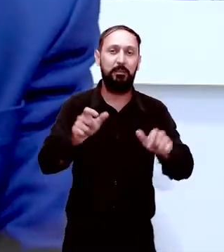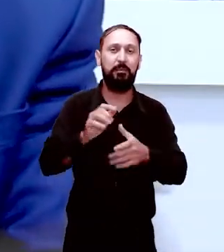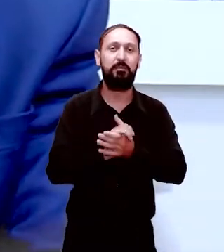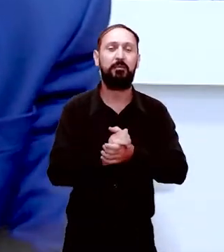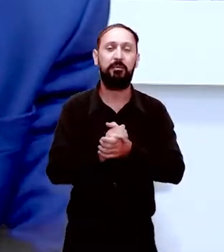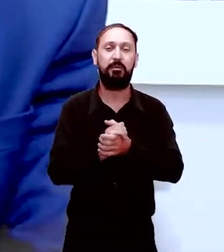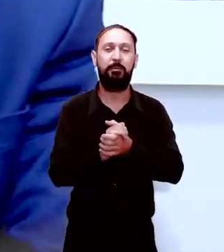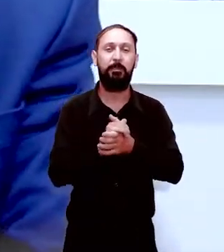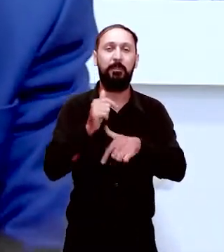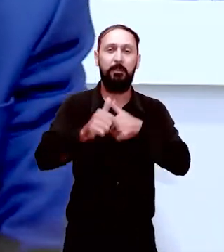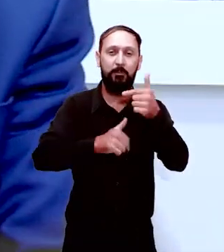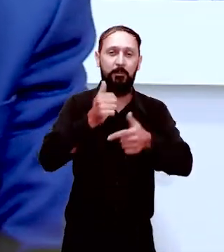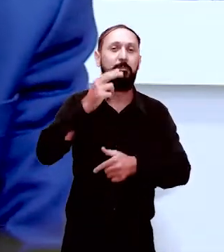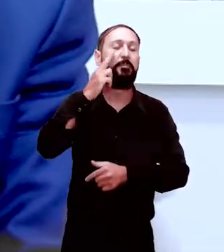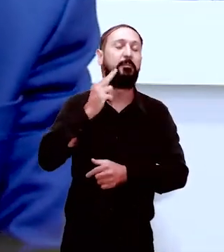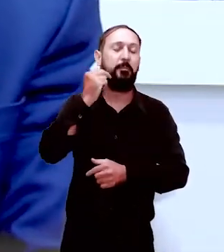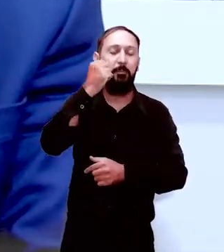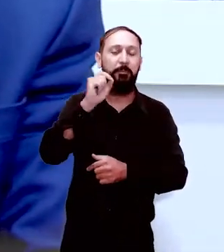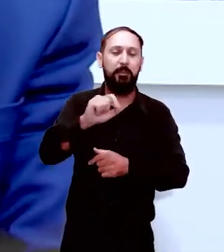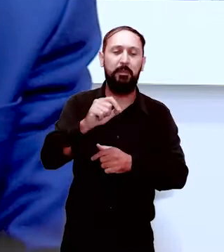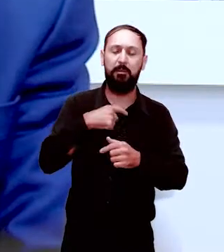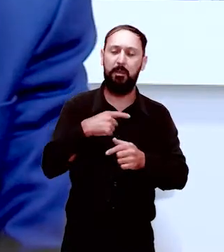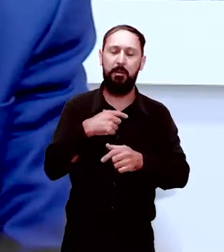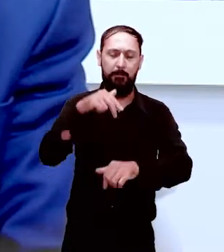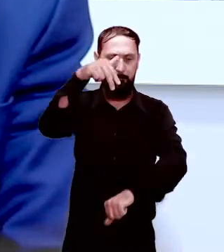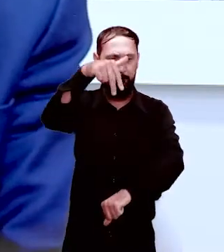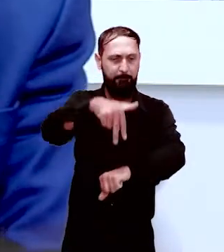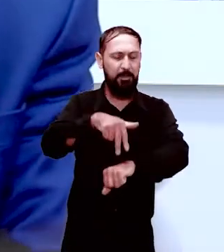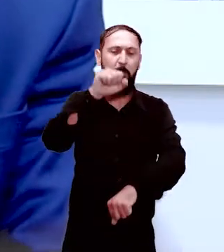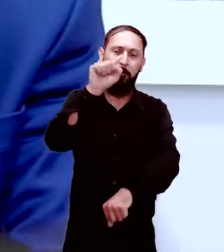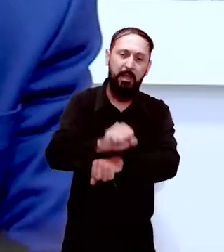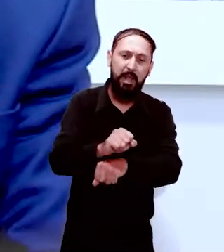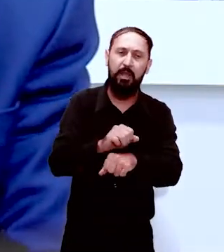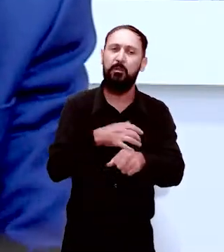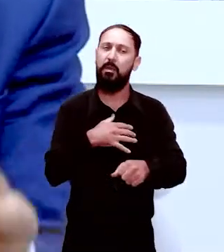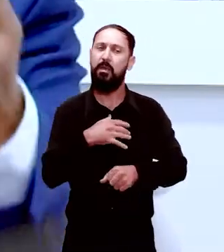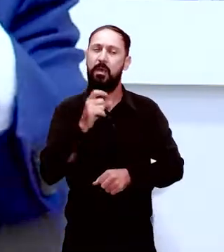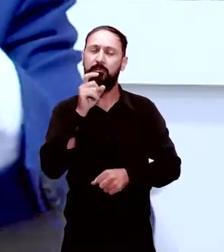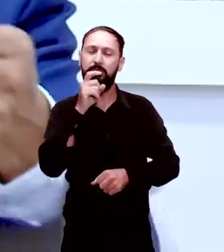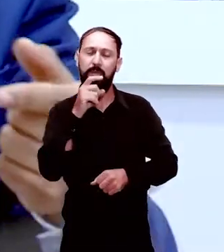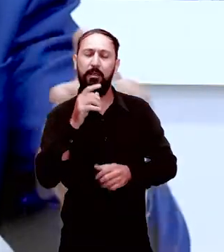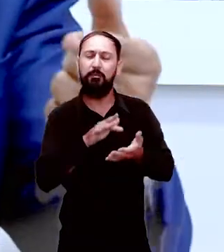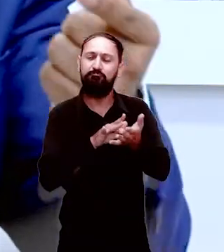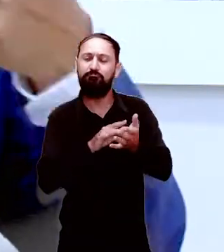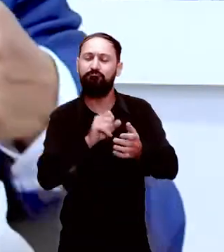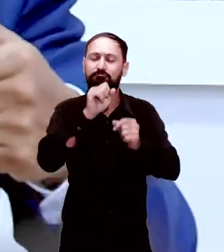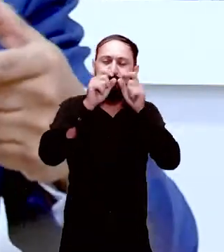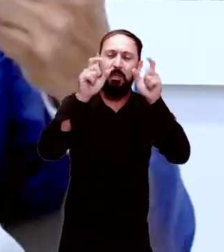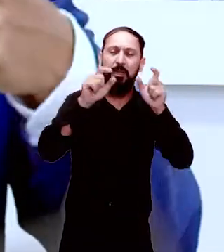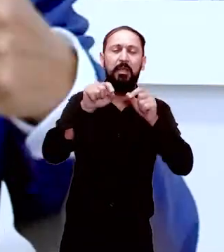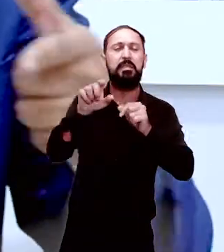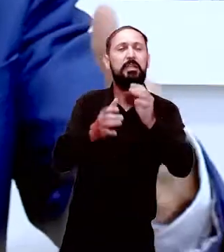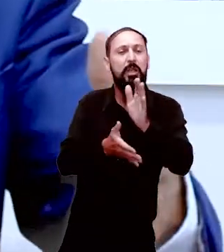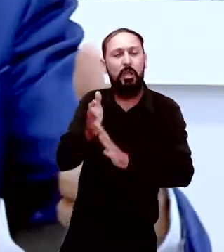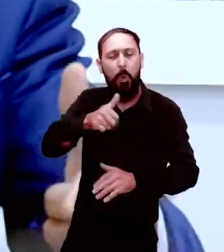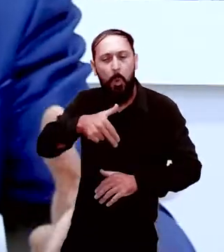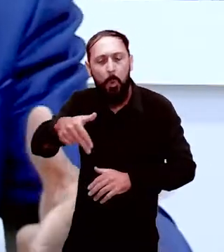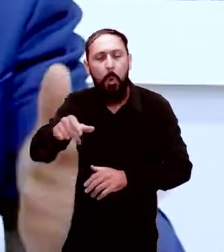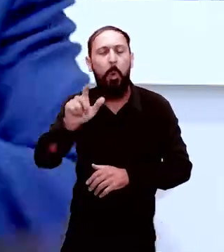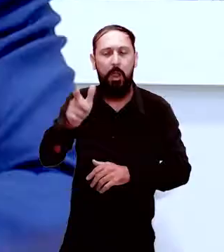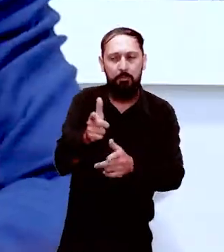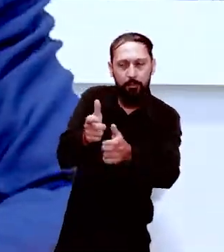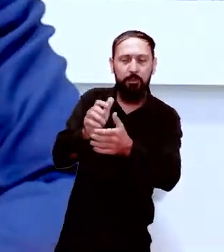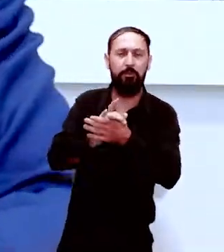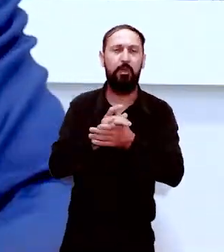essa, serviço de preto, preto parado é suspeito, correndo é ladrão. Nas academias da segurança pública, a gente sabe que isso resulta,